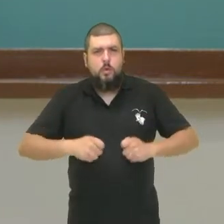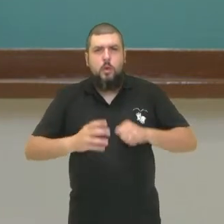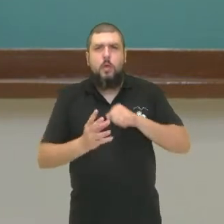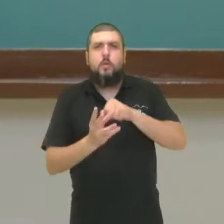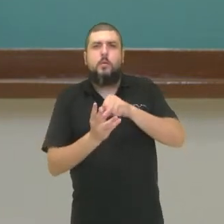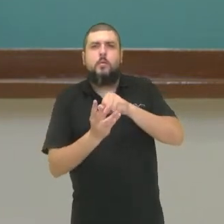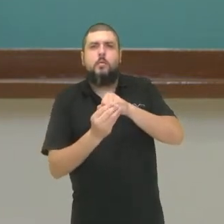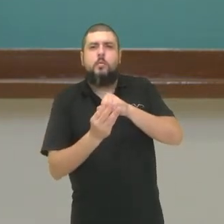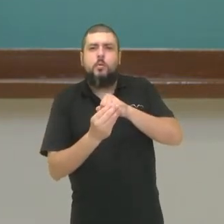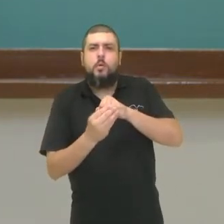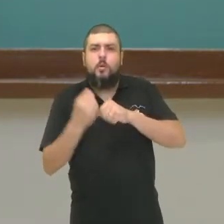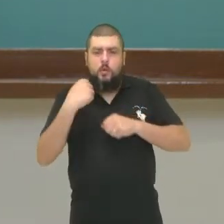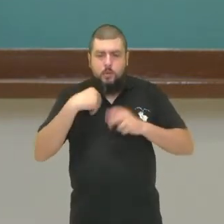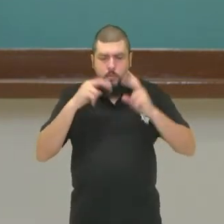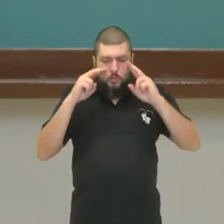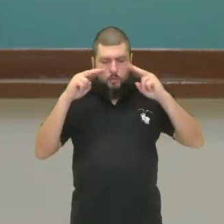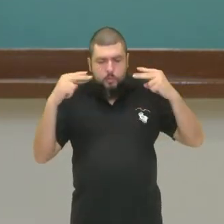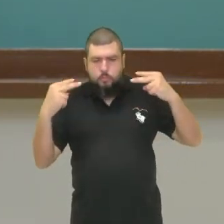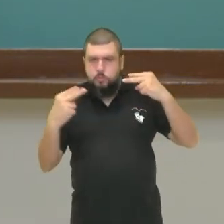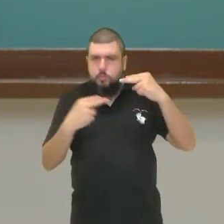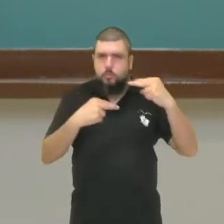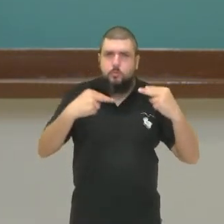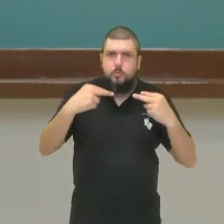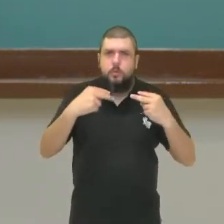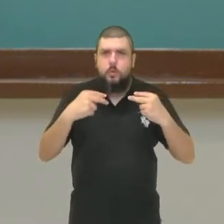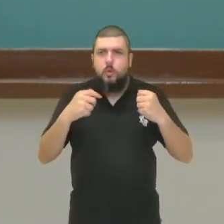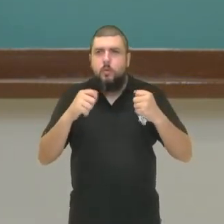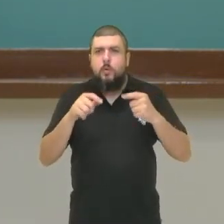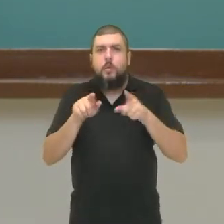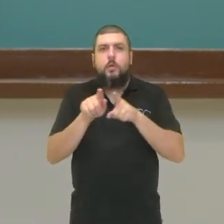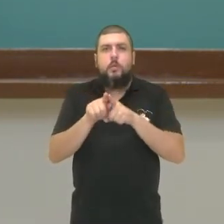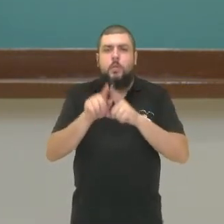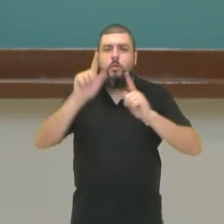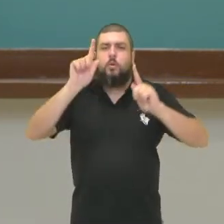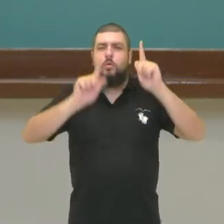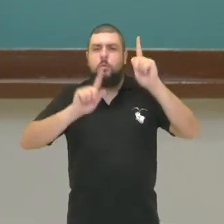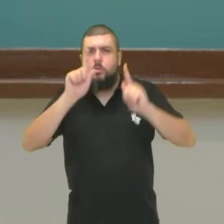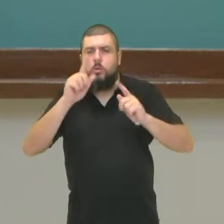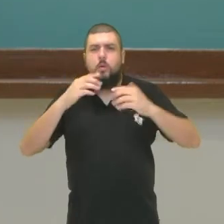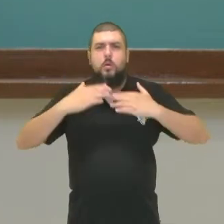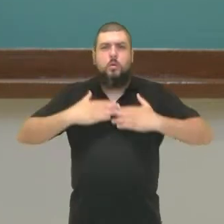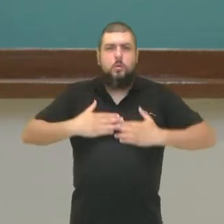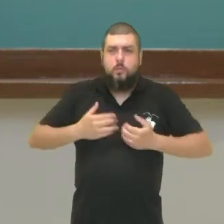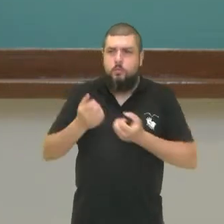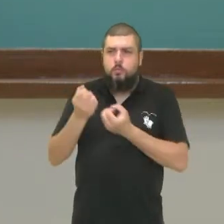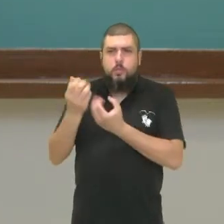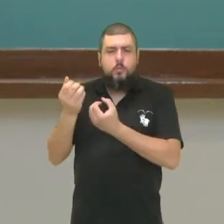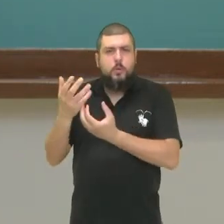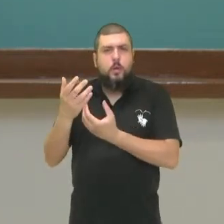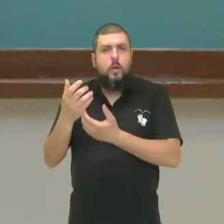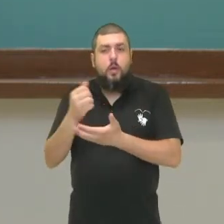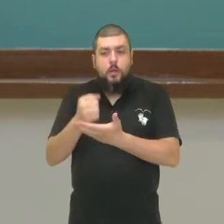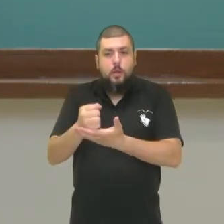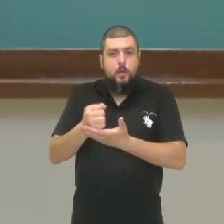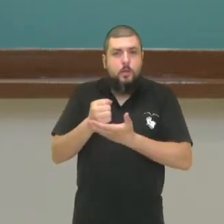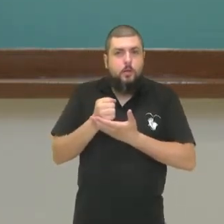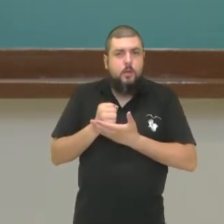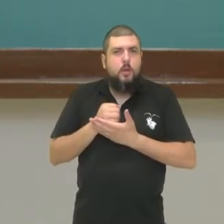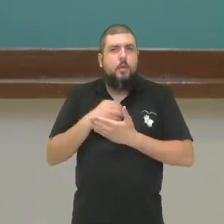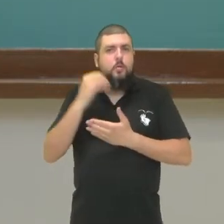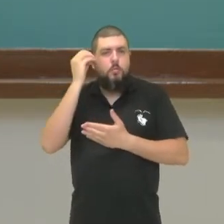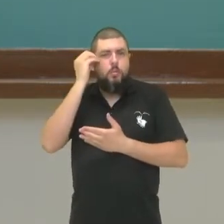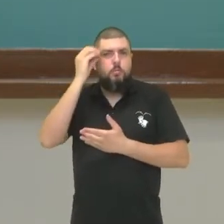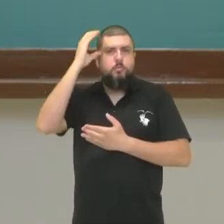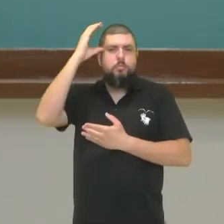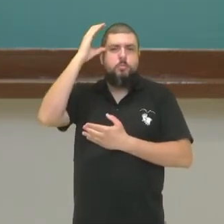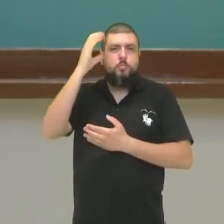possa adquirir mais informação gestual, corporal, né? Isso contribui para a nossa formação